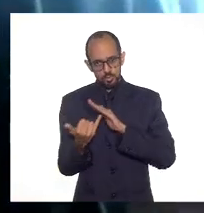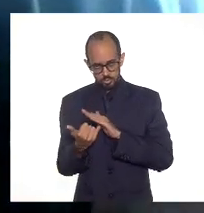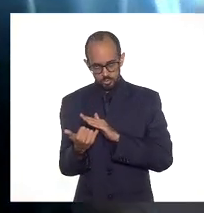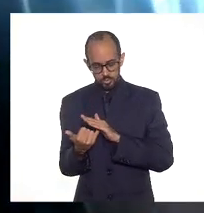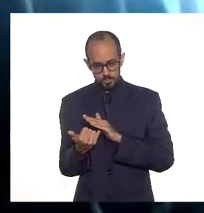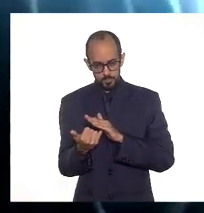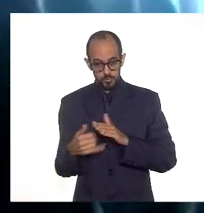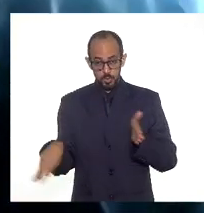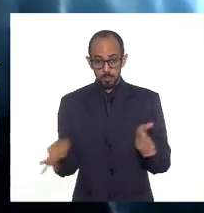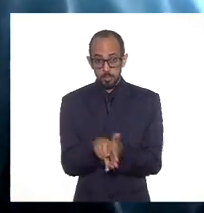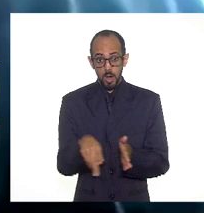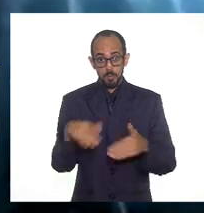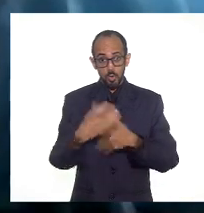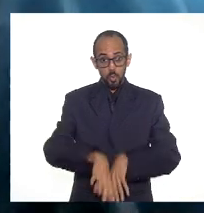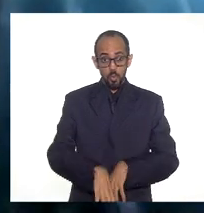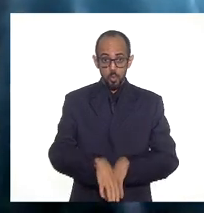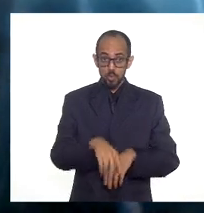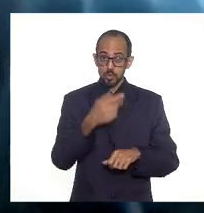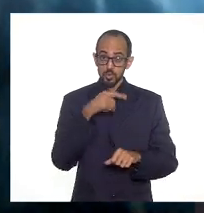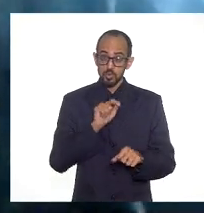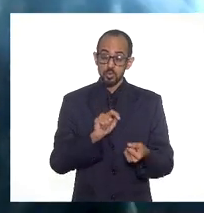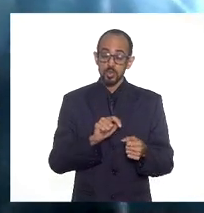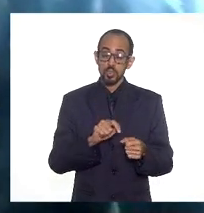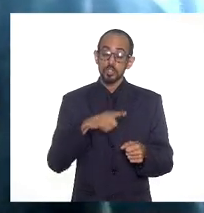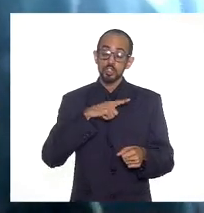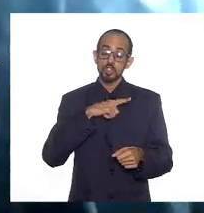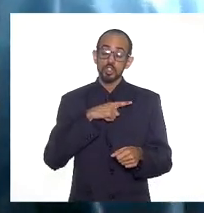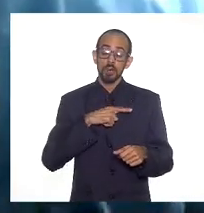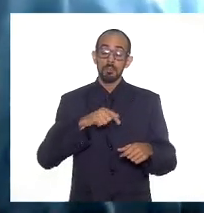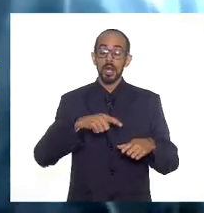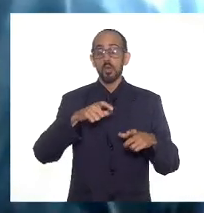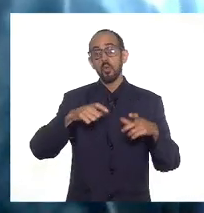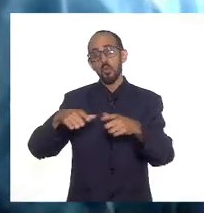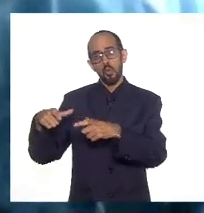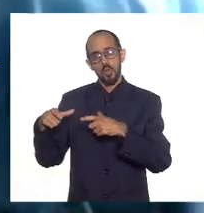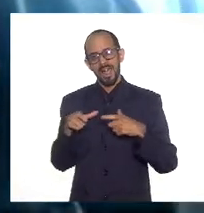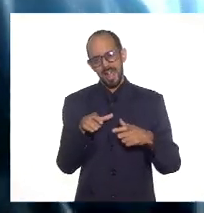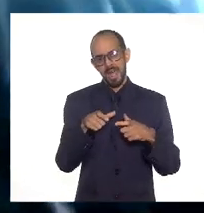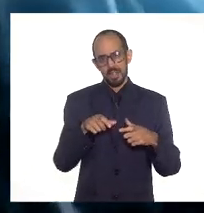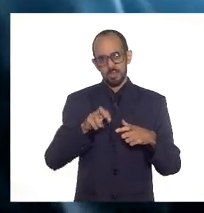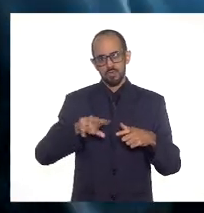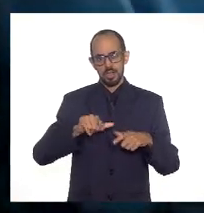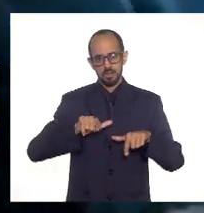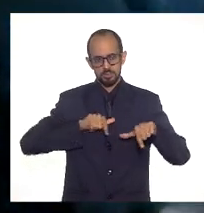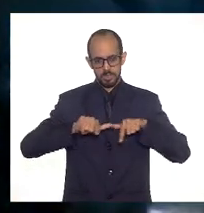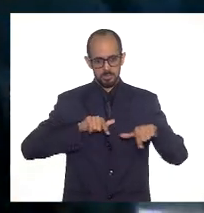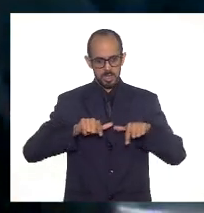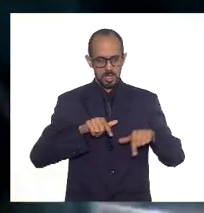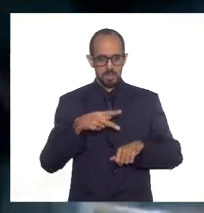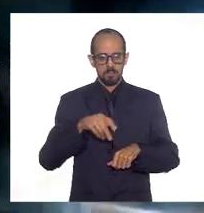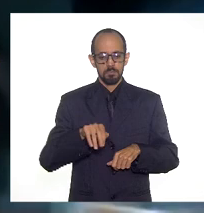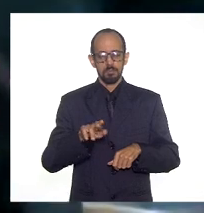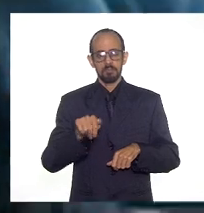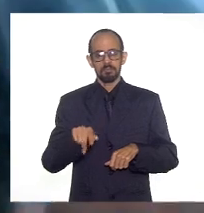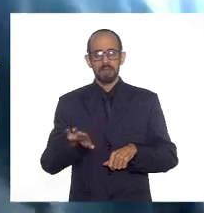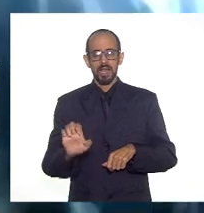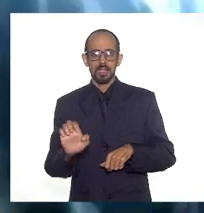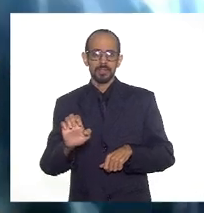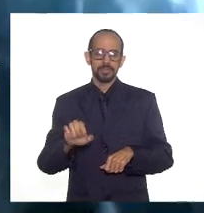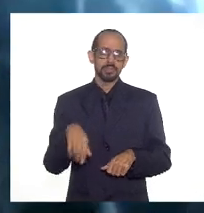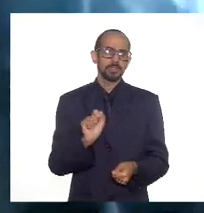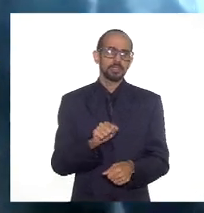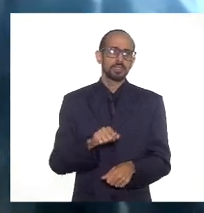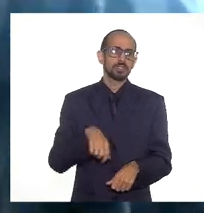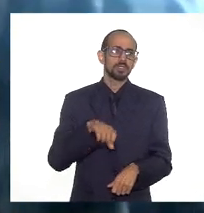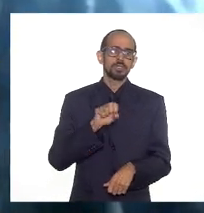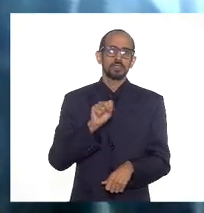próprio concurso já definia para que unidade de conservação eles iam. Né? Parque do Desengano, lá em